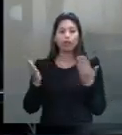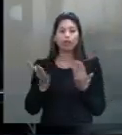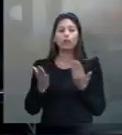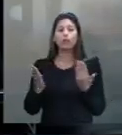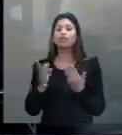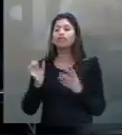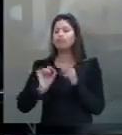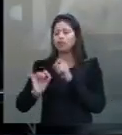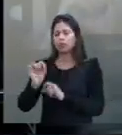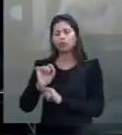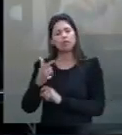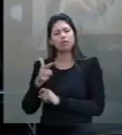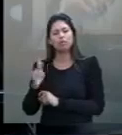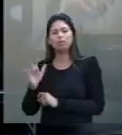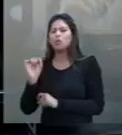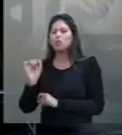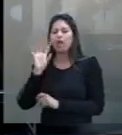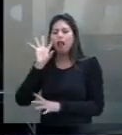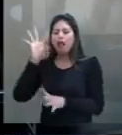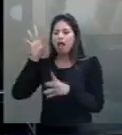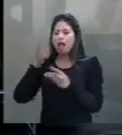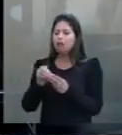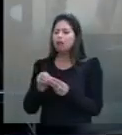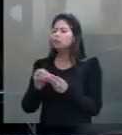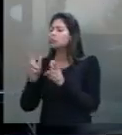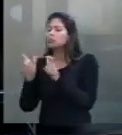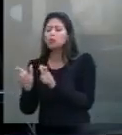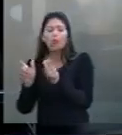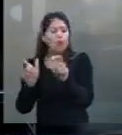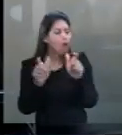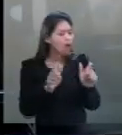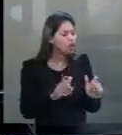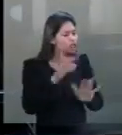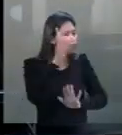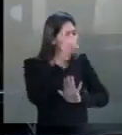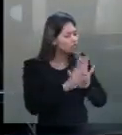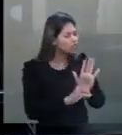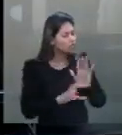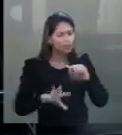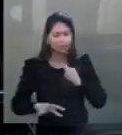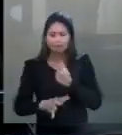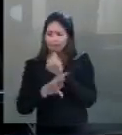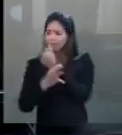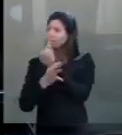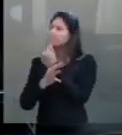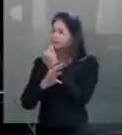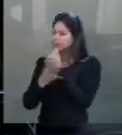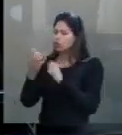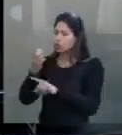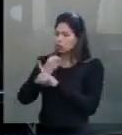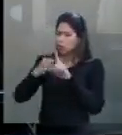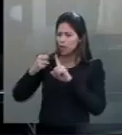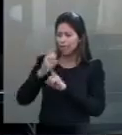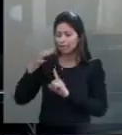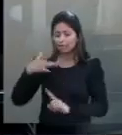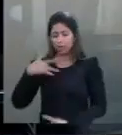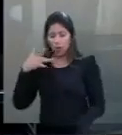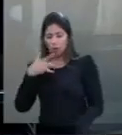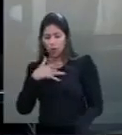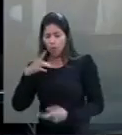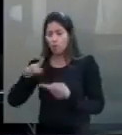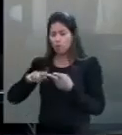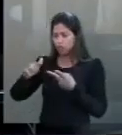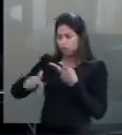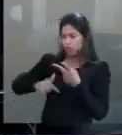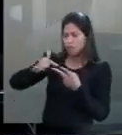não concluída. Onde estão os direitos e as garantias da cidadania? Saúde, educação, emprego, renda,